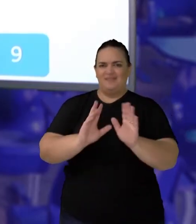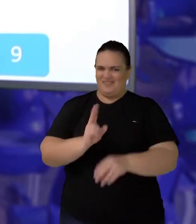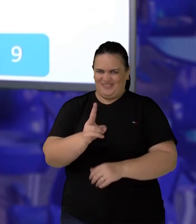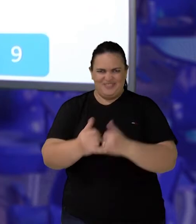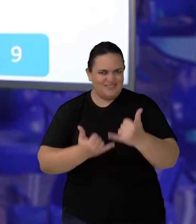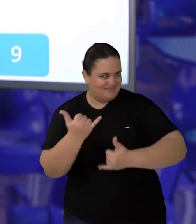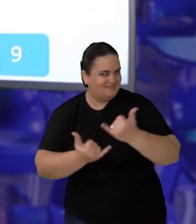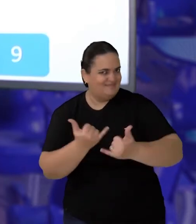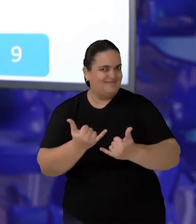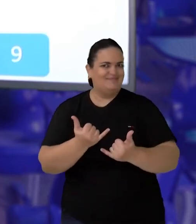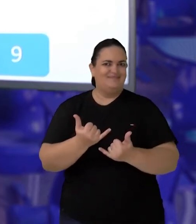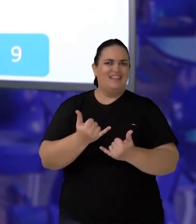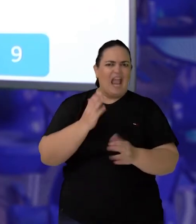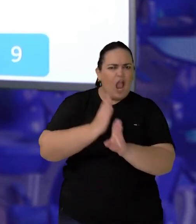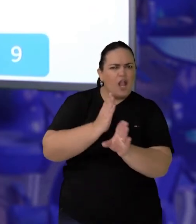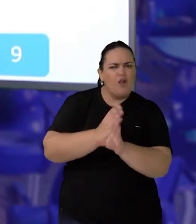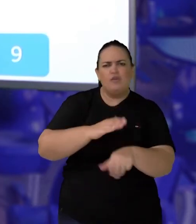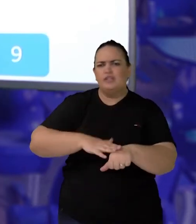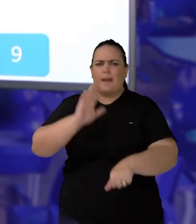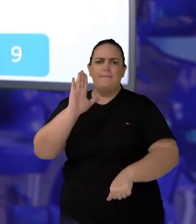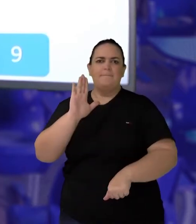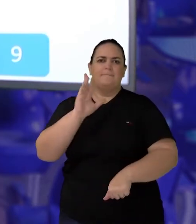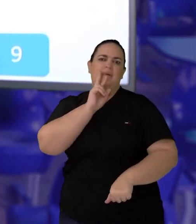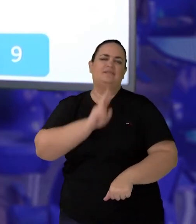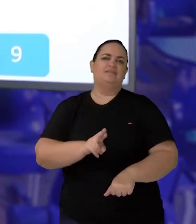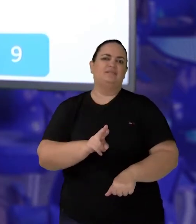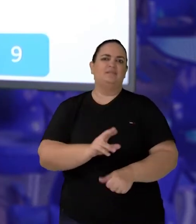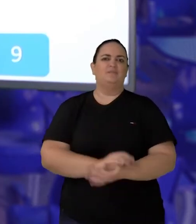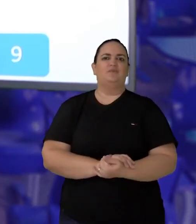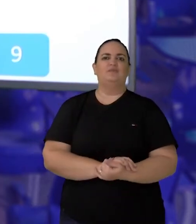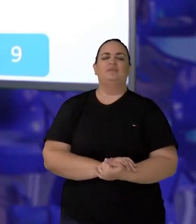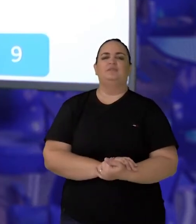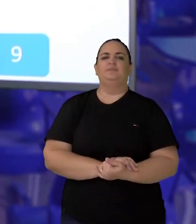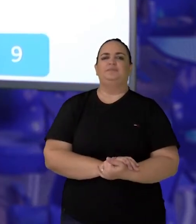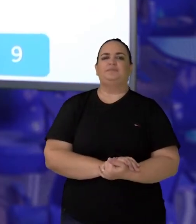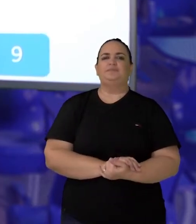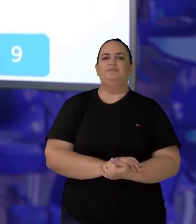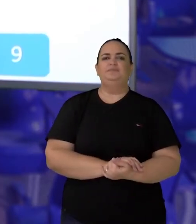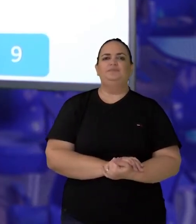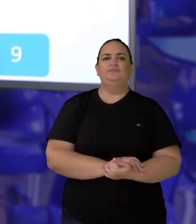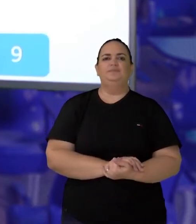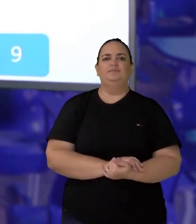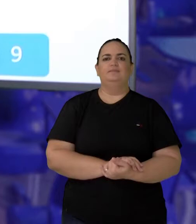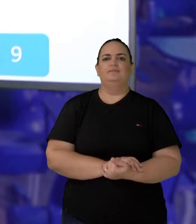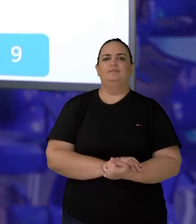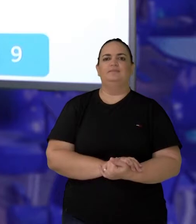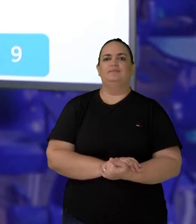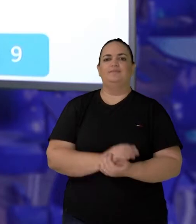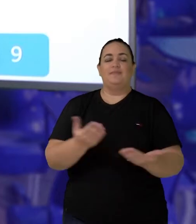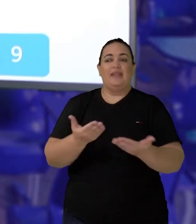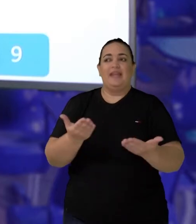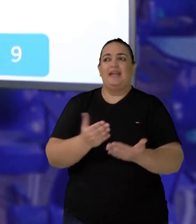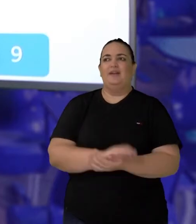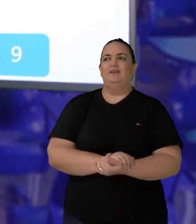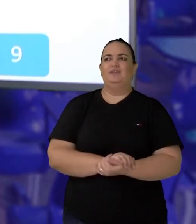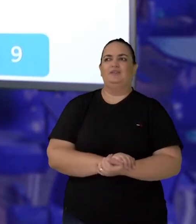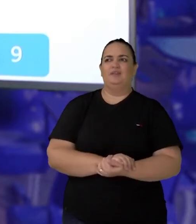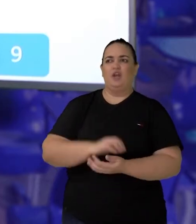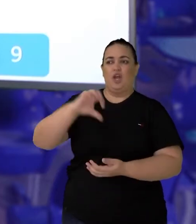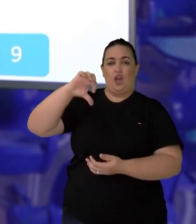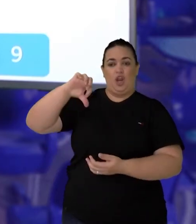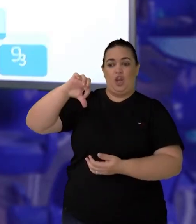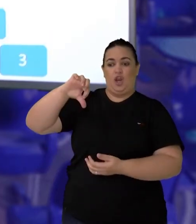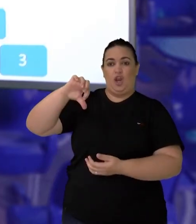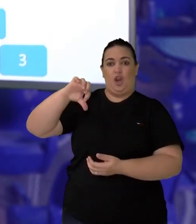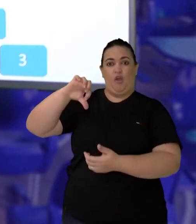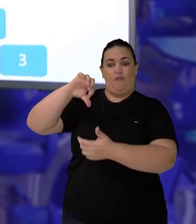Vamos continuar brincando que a gente vai encontrar mais regularidades, fechado? Se eu pego agora 9 e eu